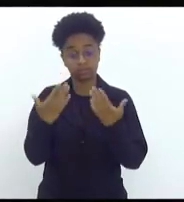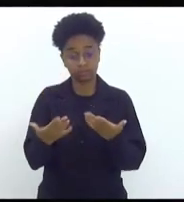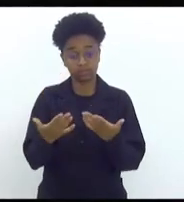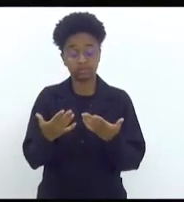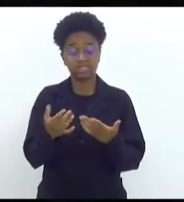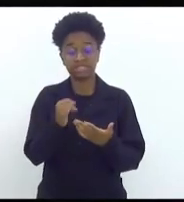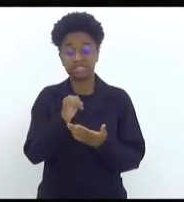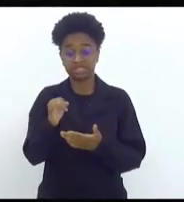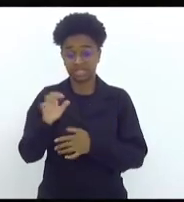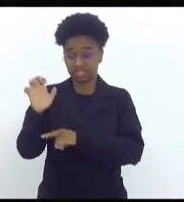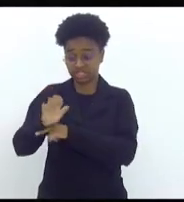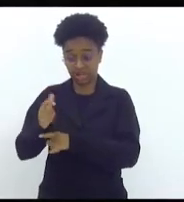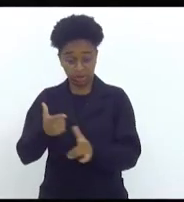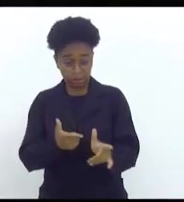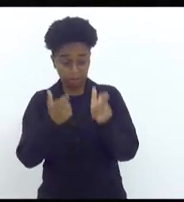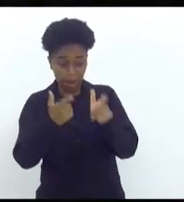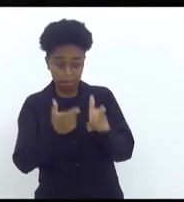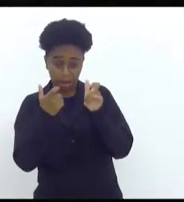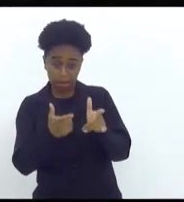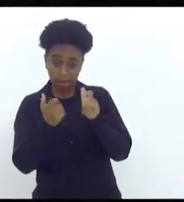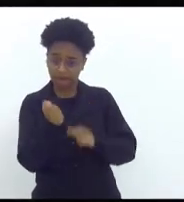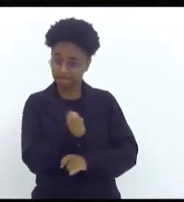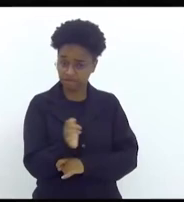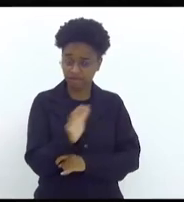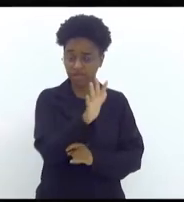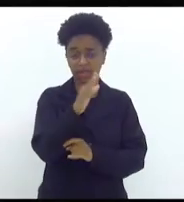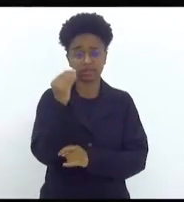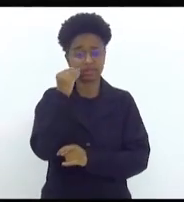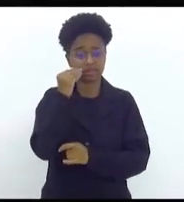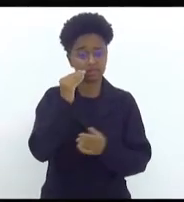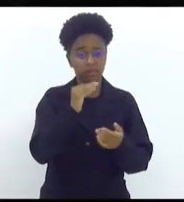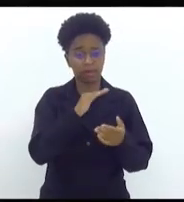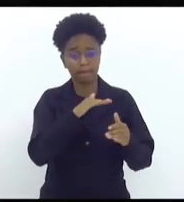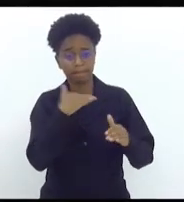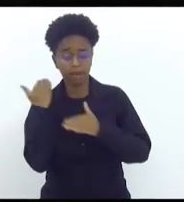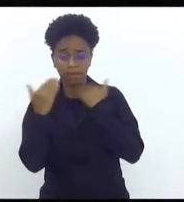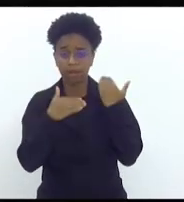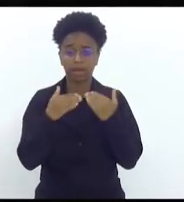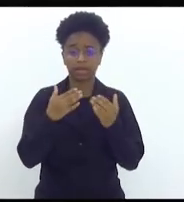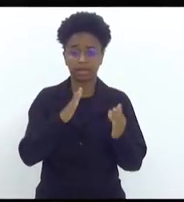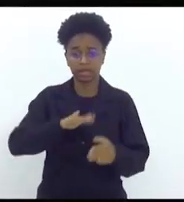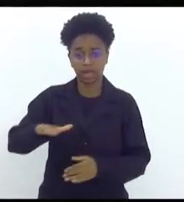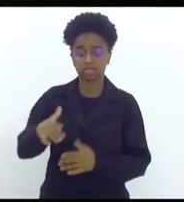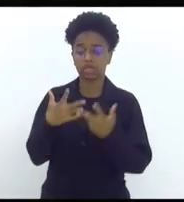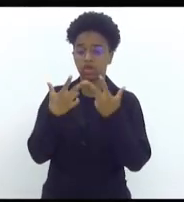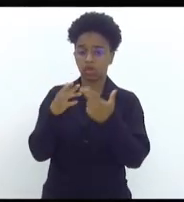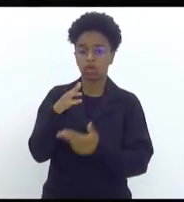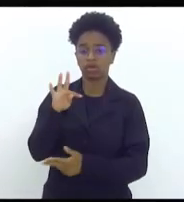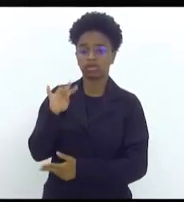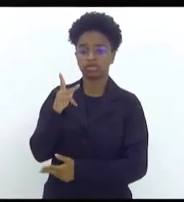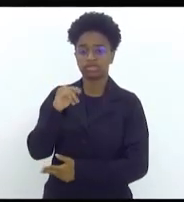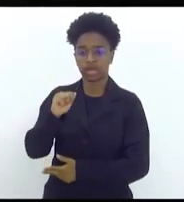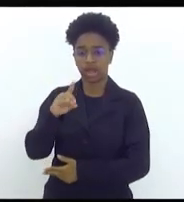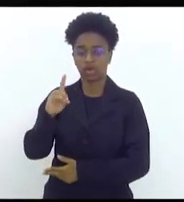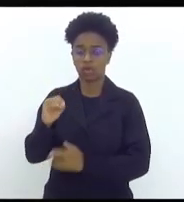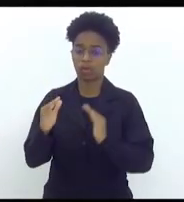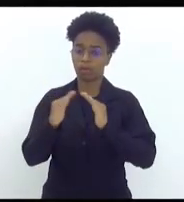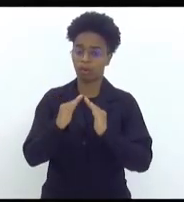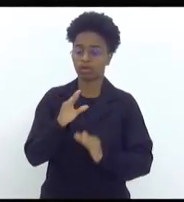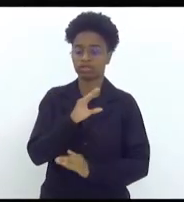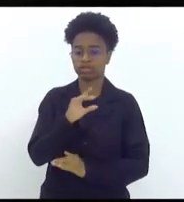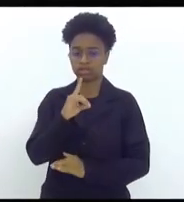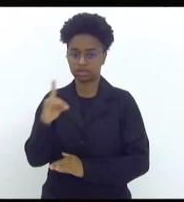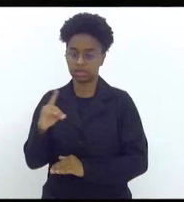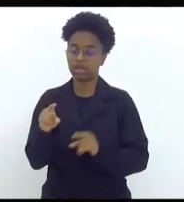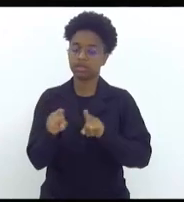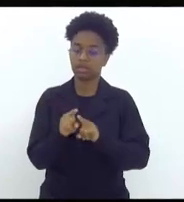bala que o estado joga na favela crianças né como Tiago de 13 anos da CDD a um